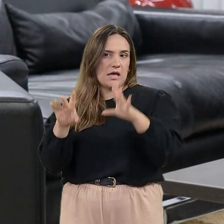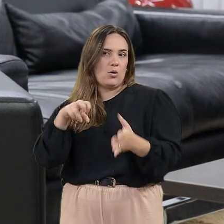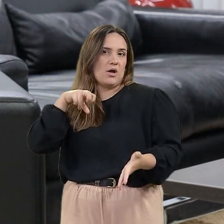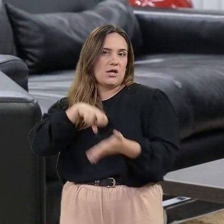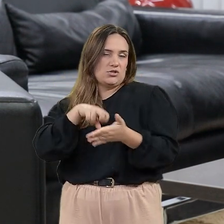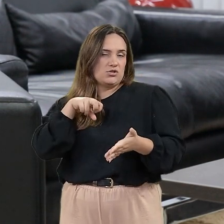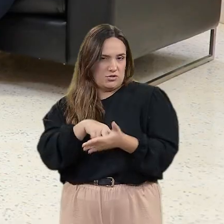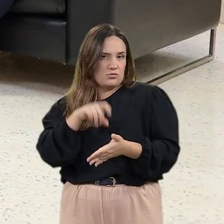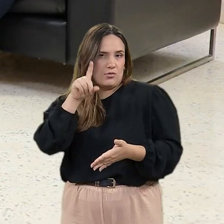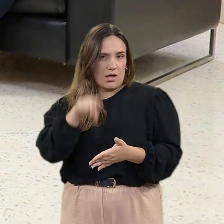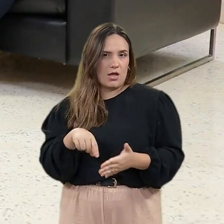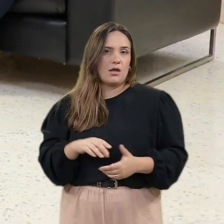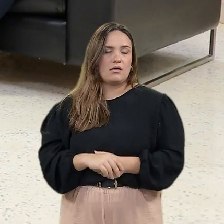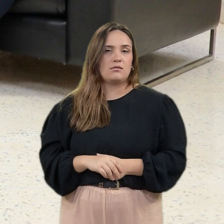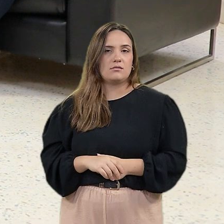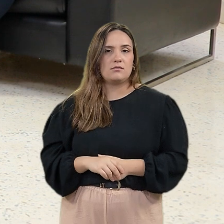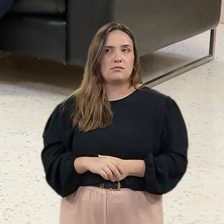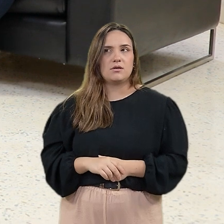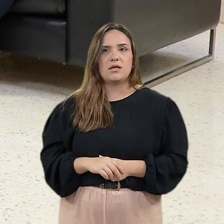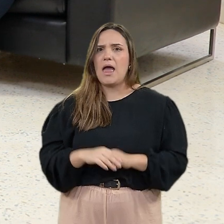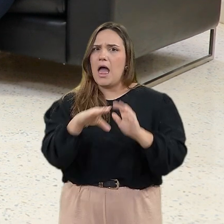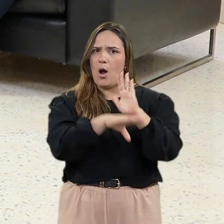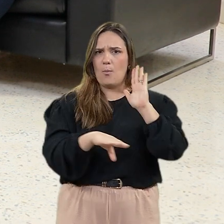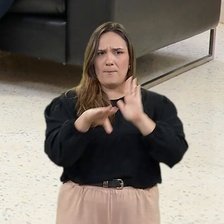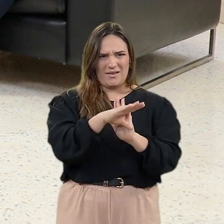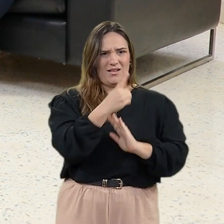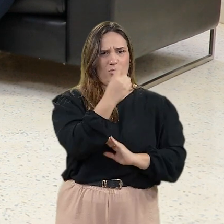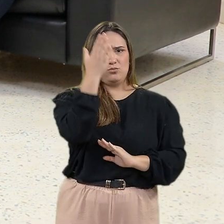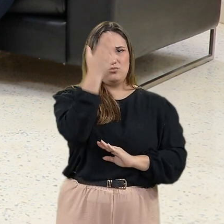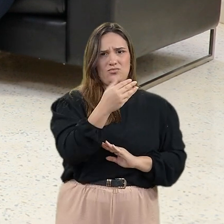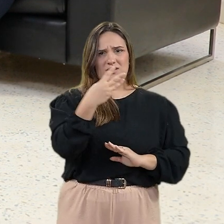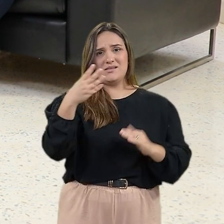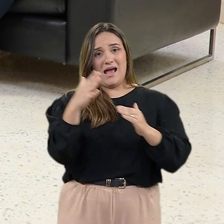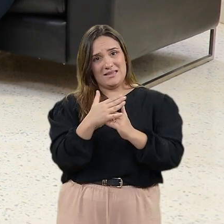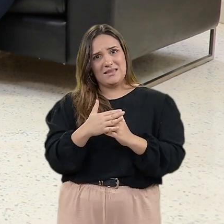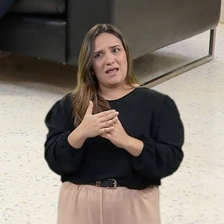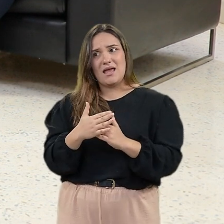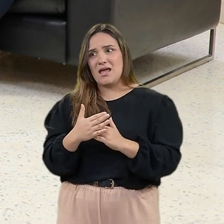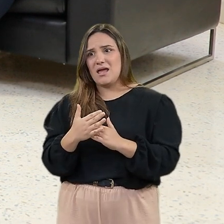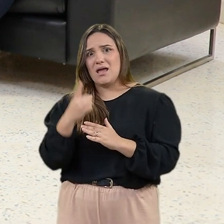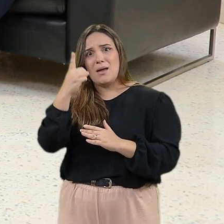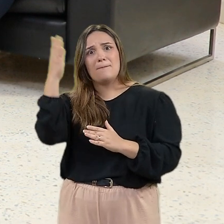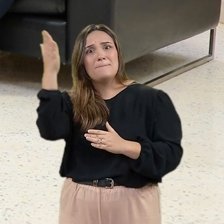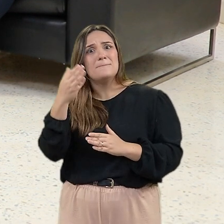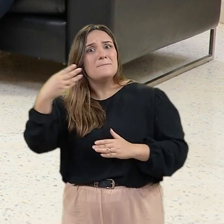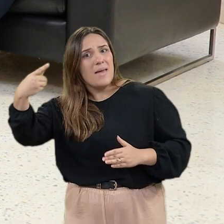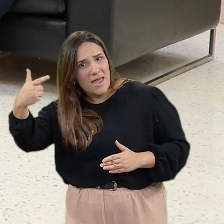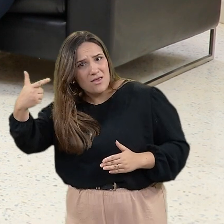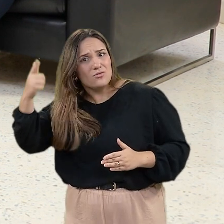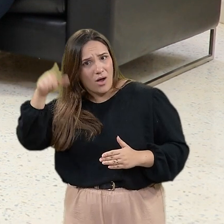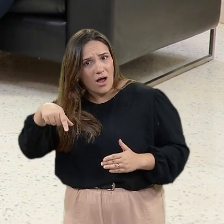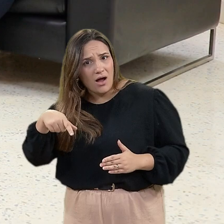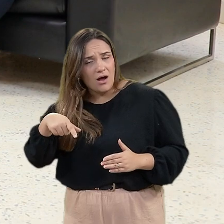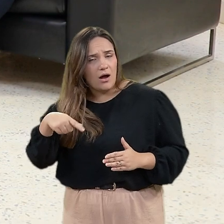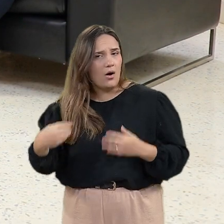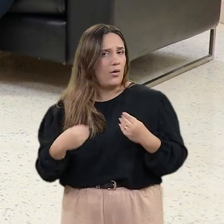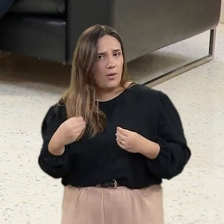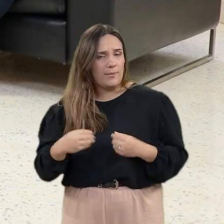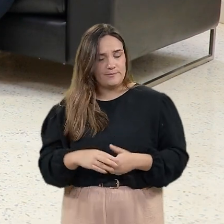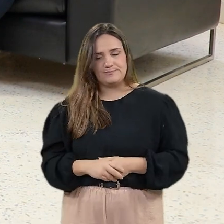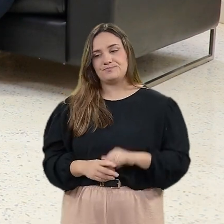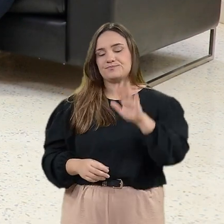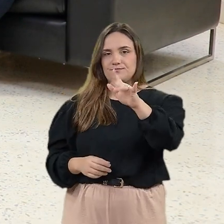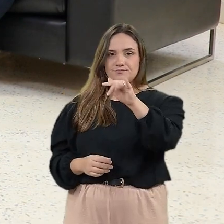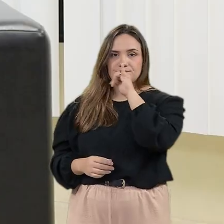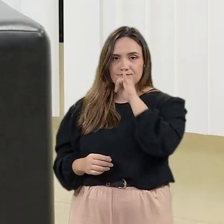crime de feminicídio, nas quais a pena é elevada de 1/3 até a metade. Quais são elas? Olha, entre elas nós temos ali, quando